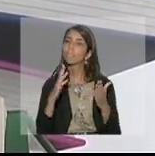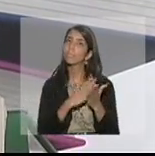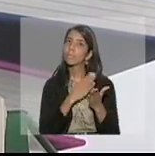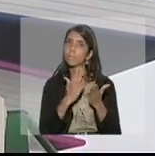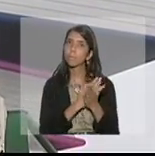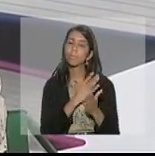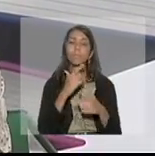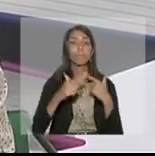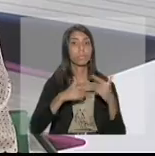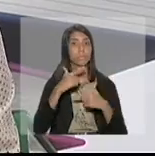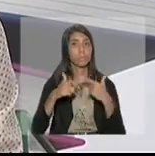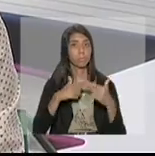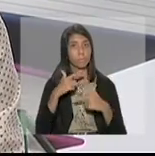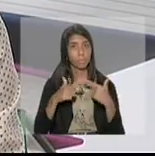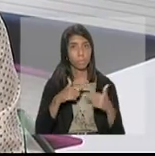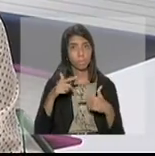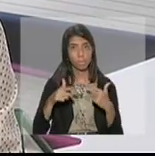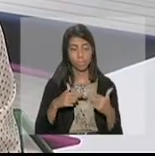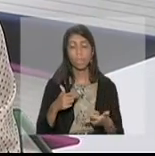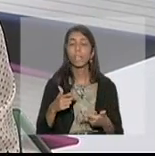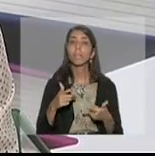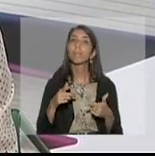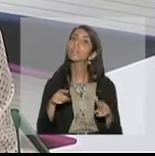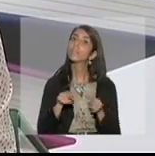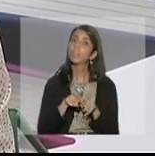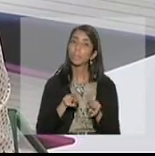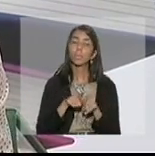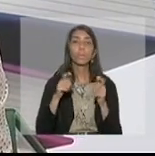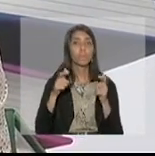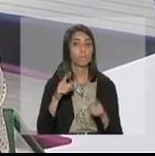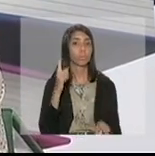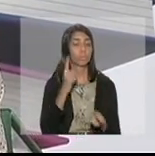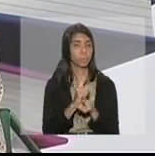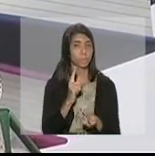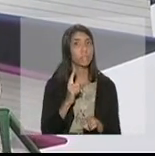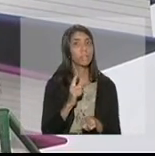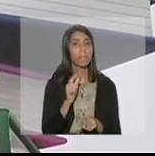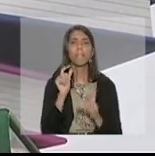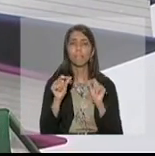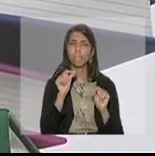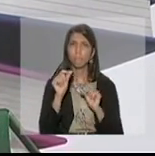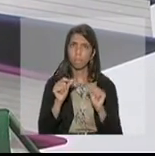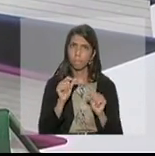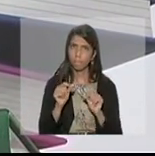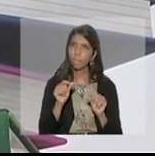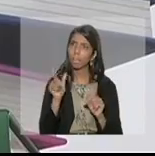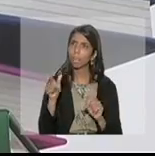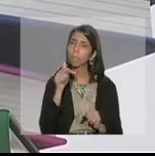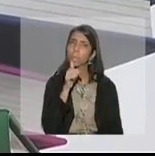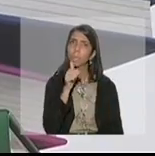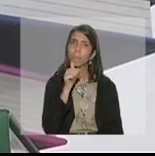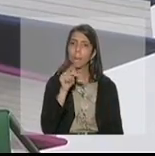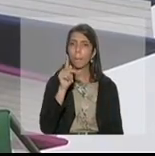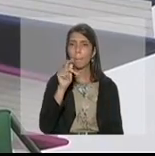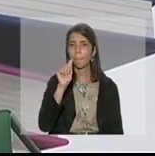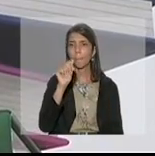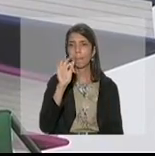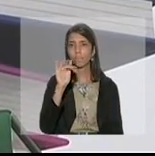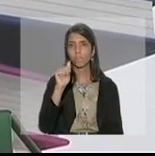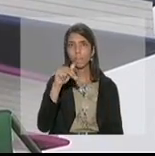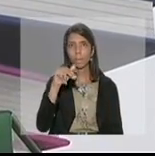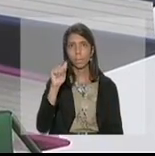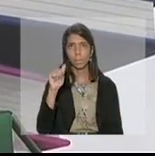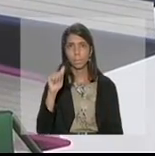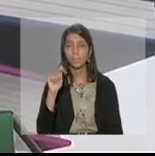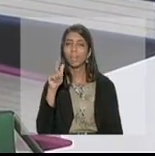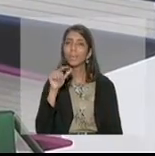Mulheres, com o trabalho que se chama Pachamama, que também foi o lugar onde eu descobri quem era a Pachamama, que a Pachamama é